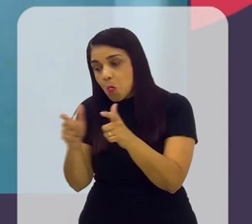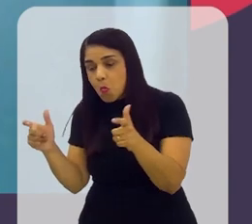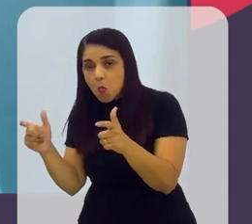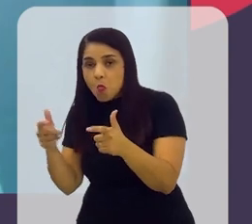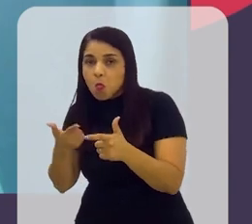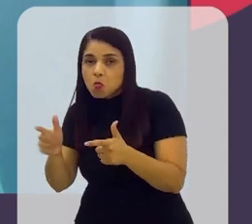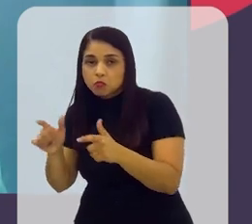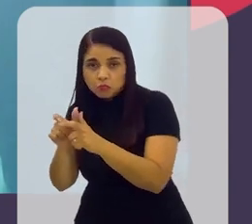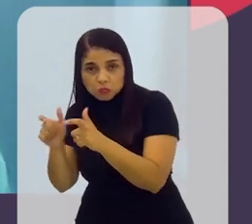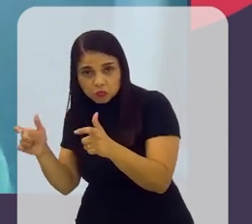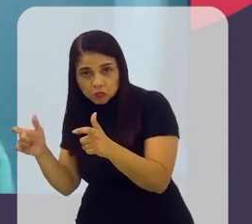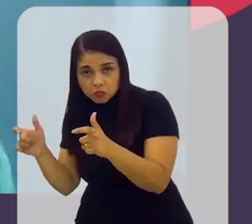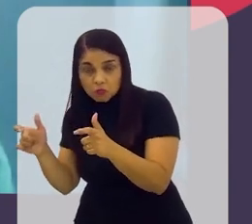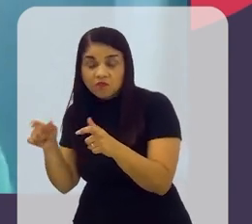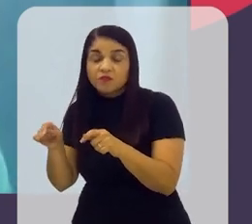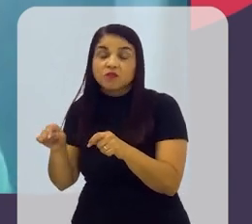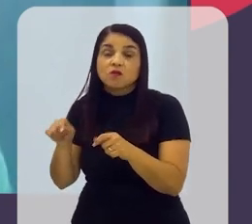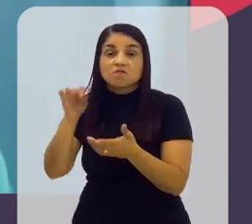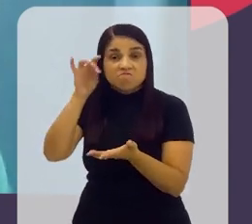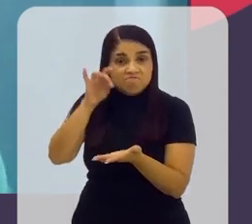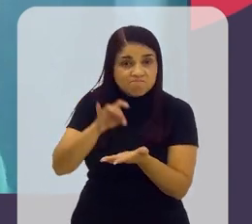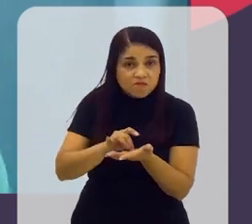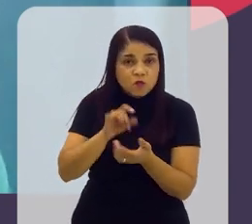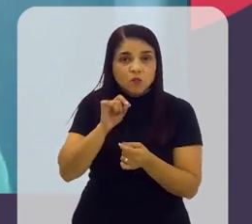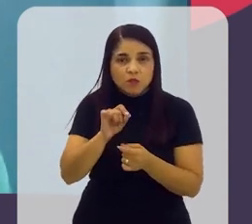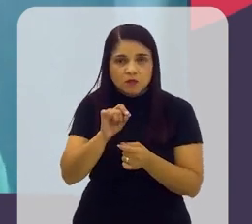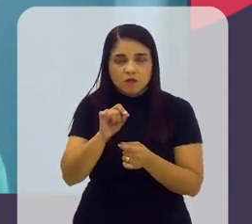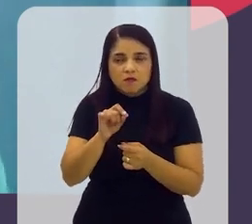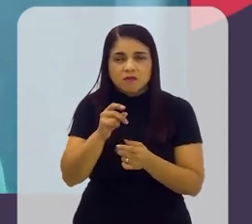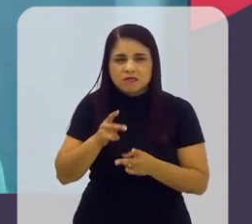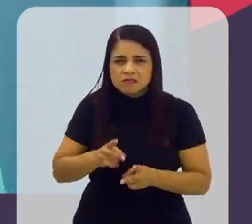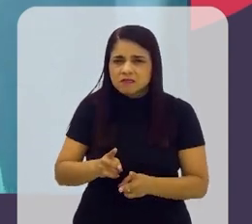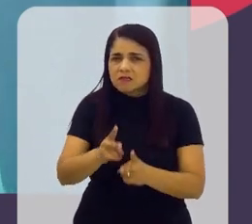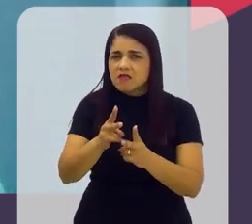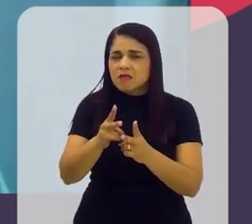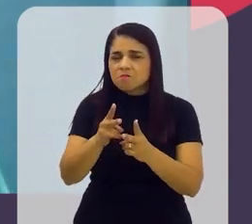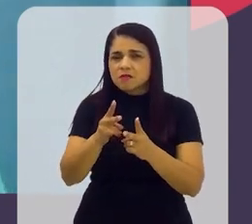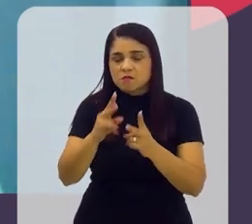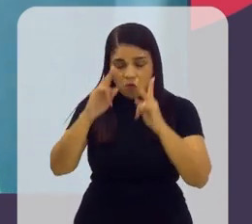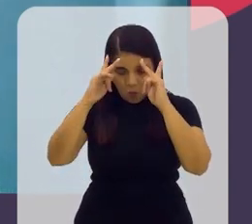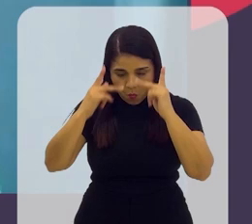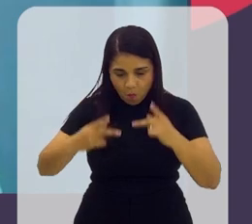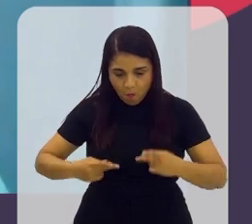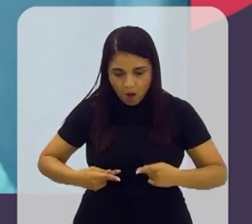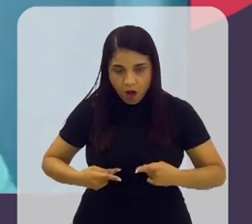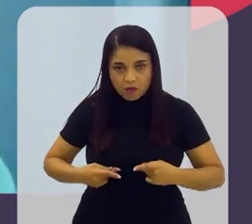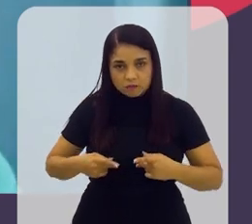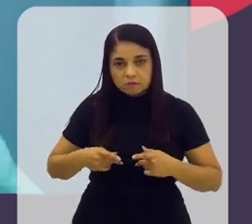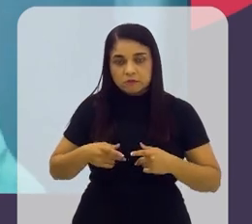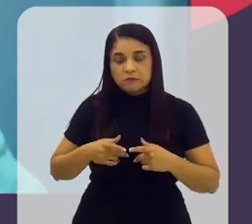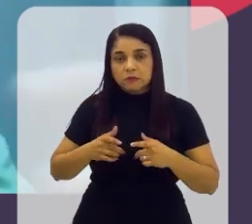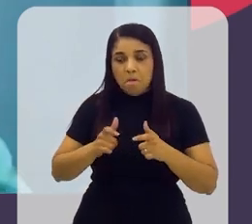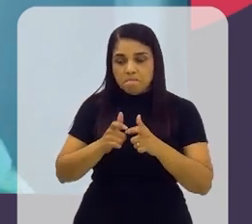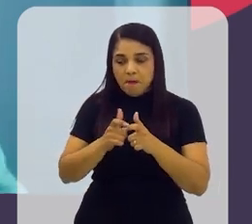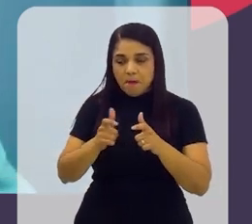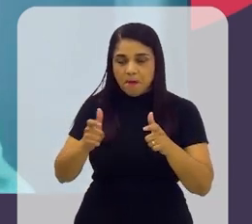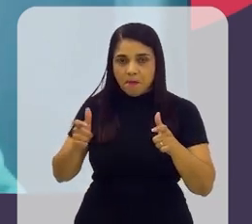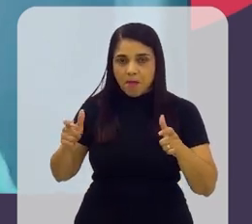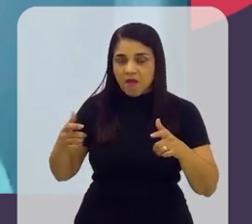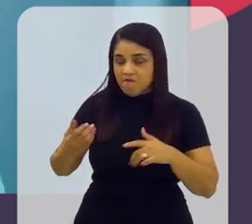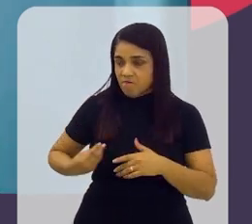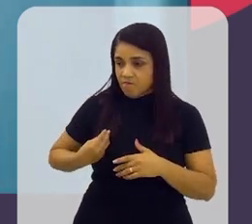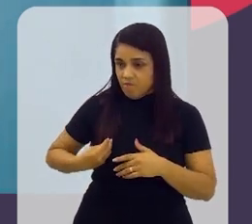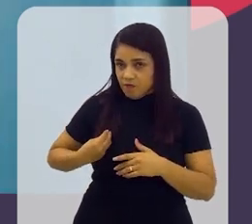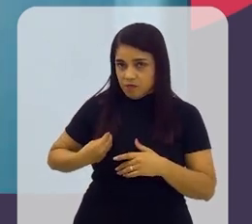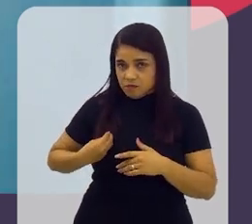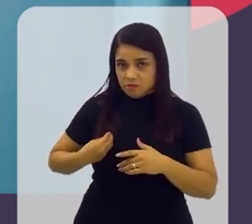né? O fato é que, como a gente está sempre, ao expandir a nossa área de